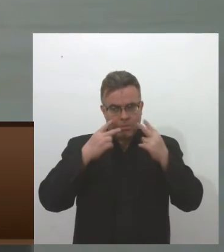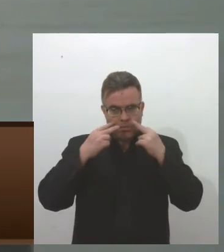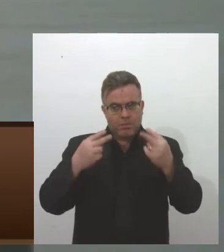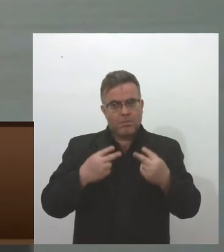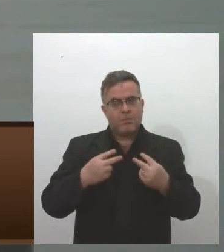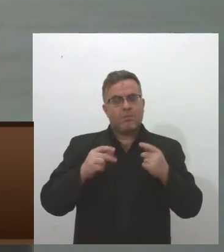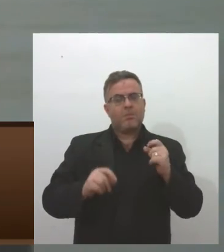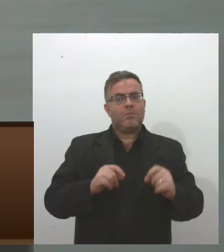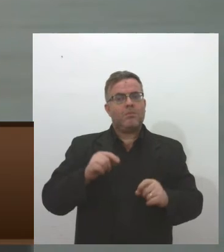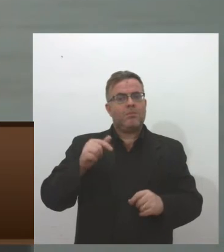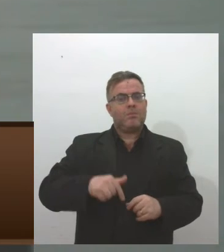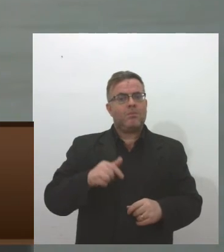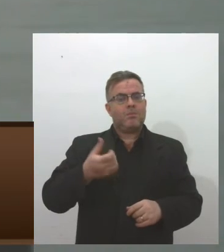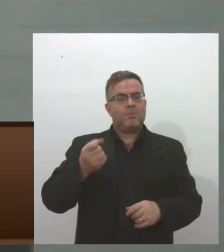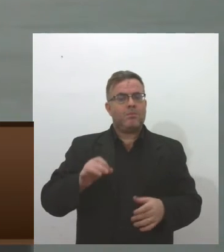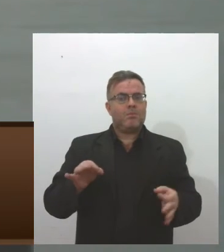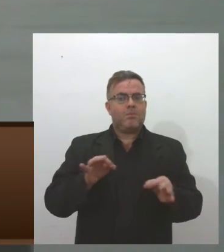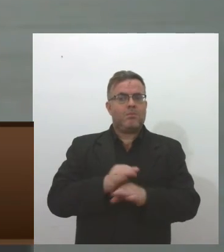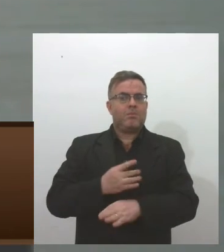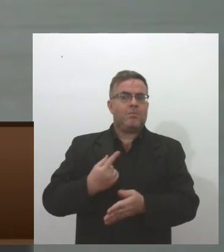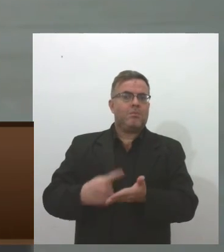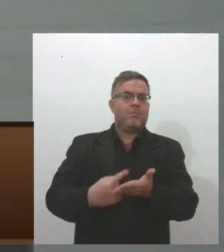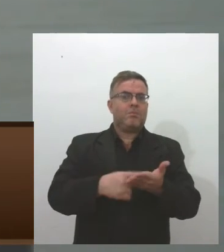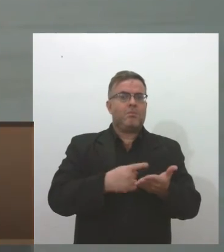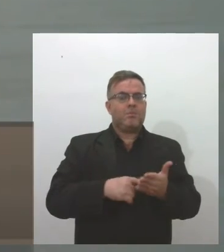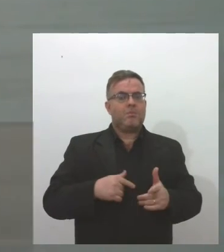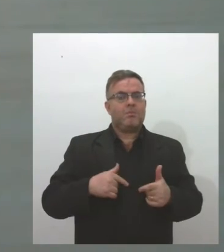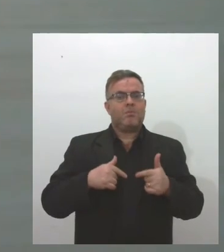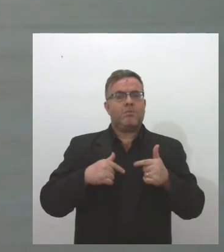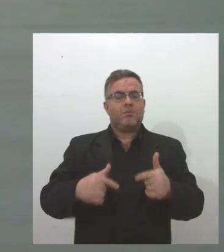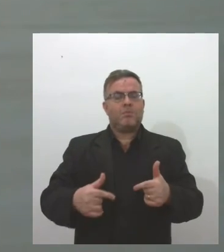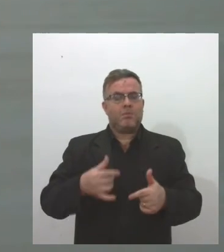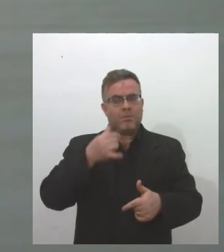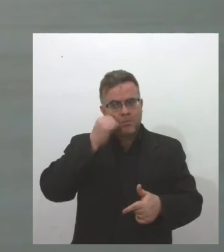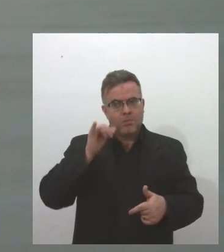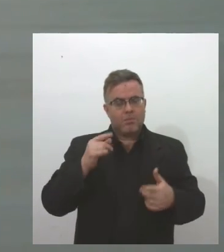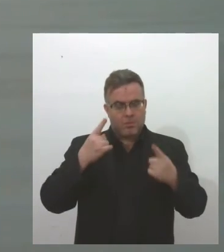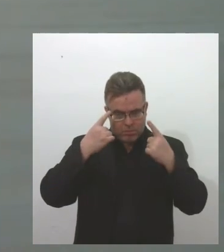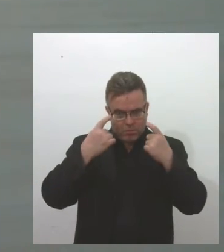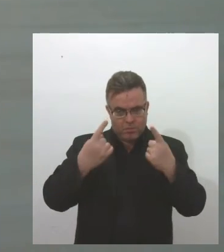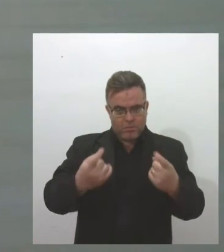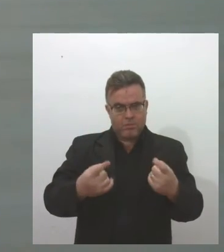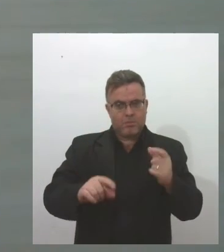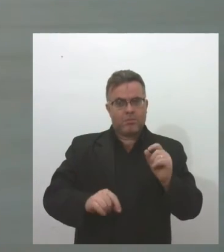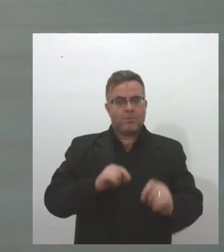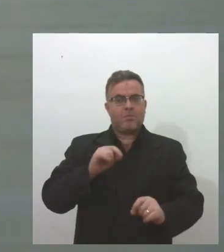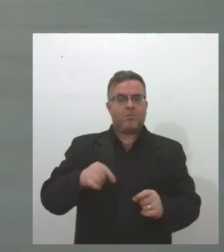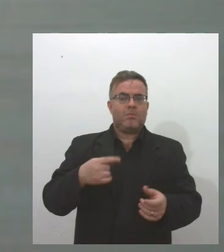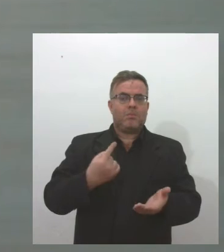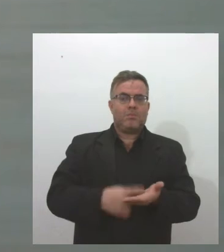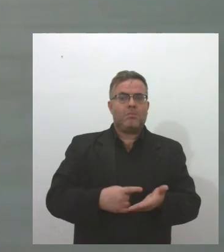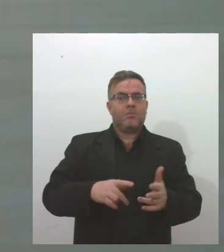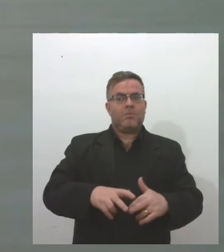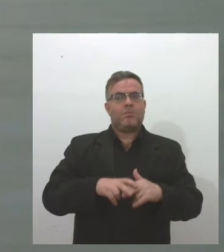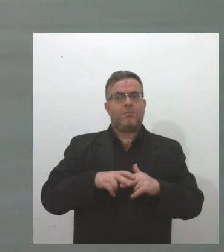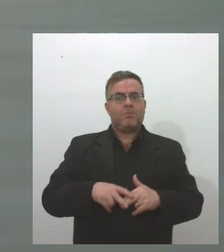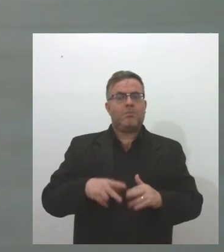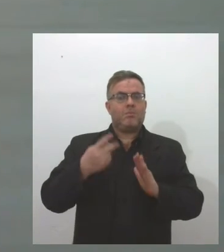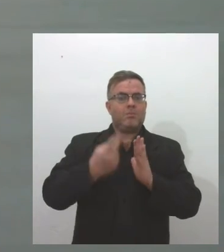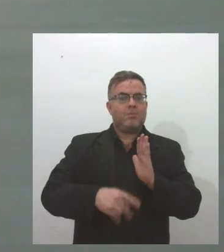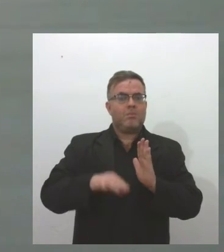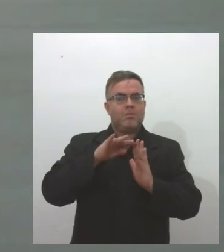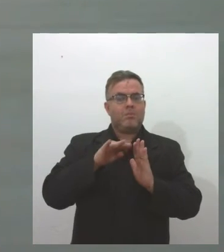de Sergipe lançou uma campanha que visa o combate à violência contra a mulher e a valorização da vida. O projeto consiste